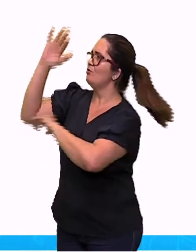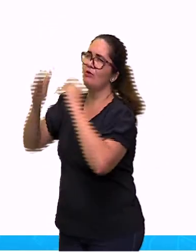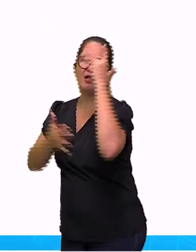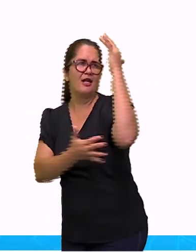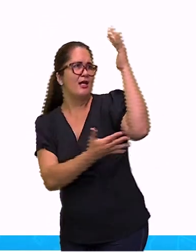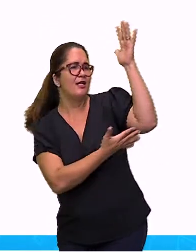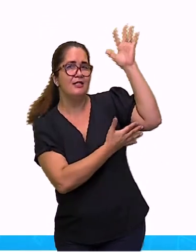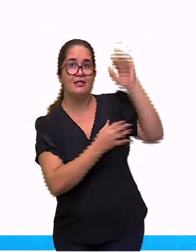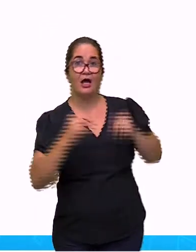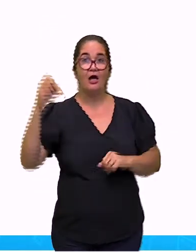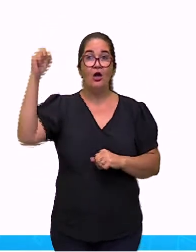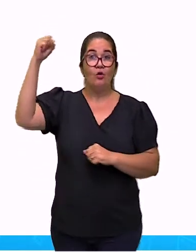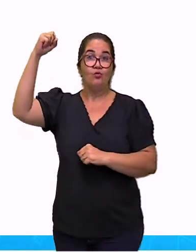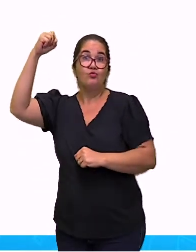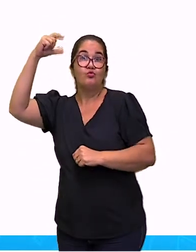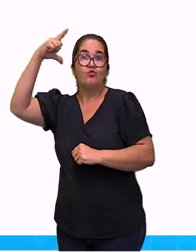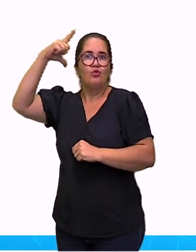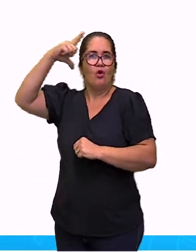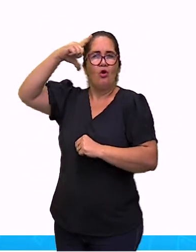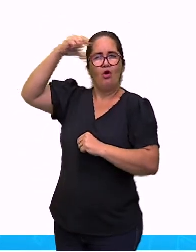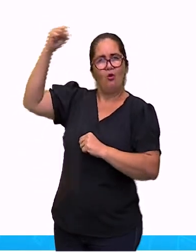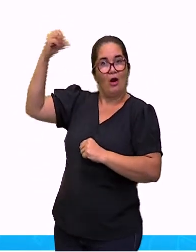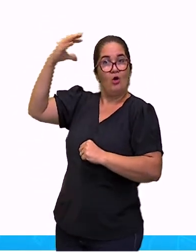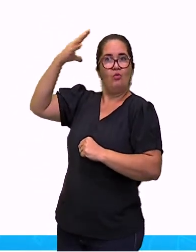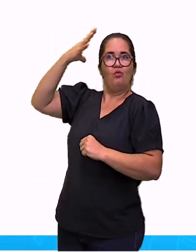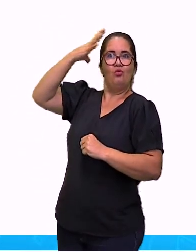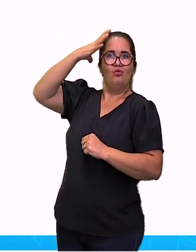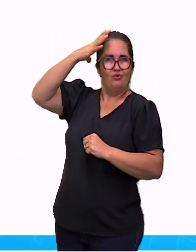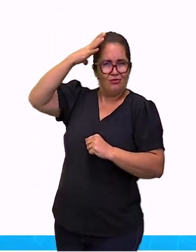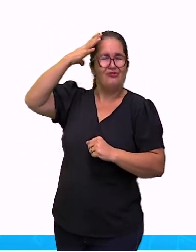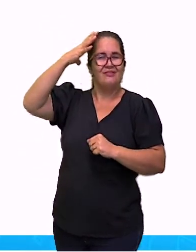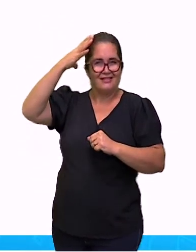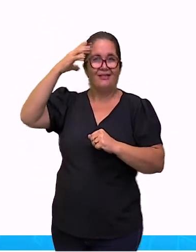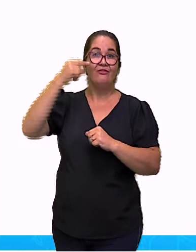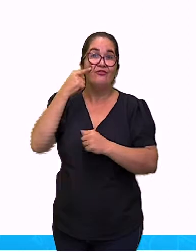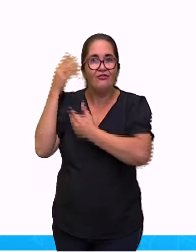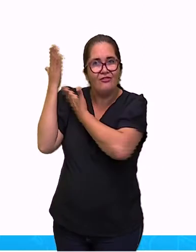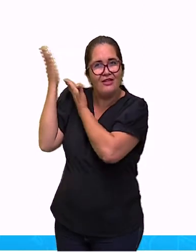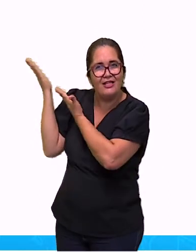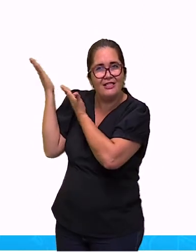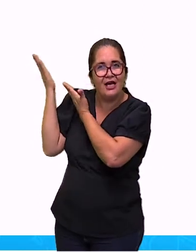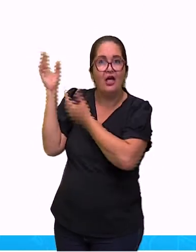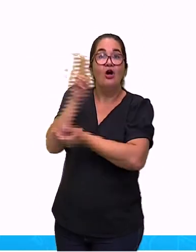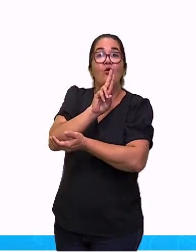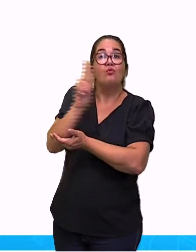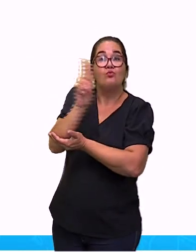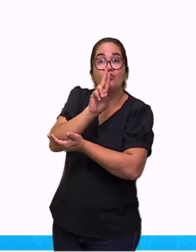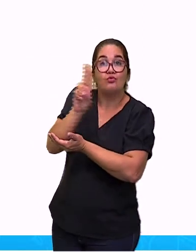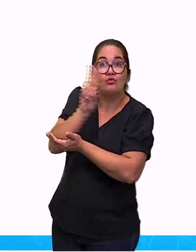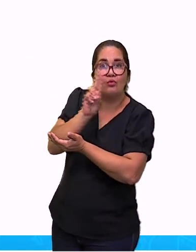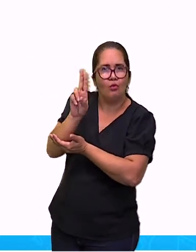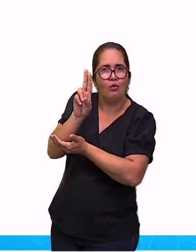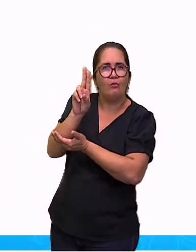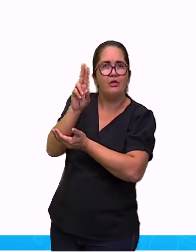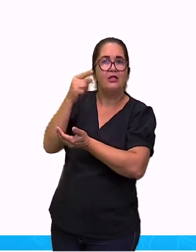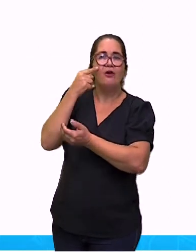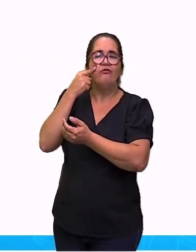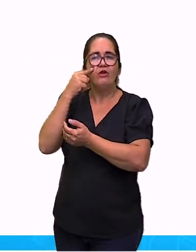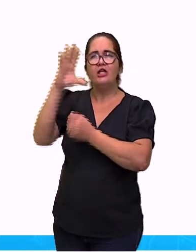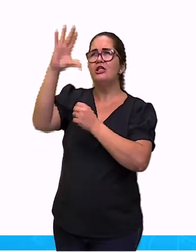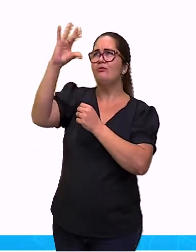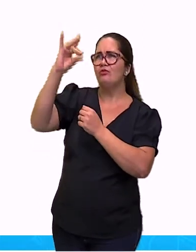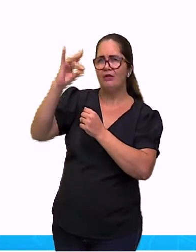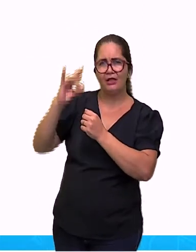Eliseu Visconti e Arthur Timóteo da Costa, Belmiro de Almeida, Gutmann Bicho, Rodolfo